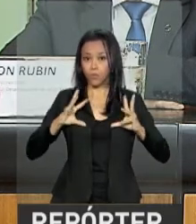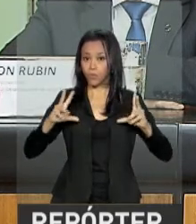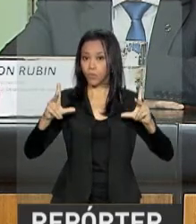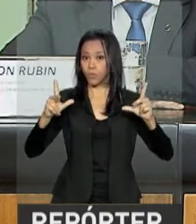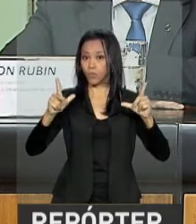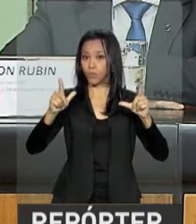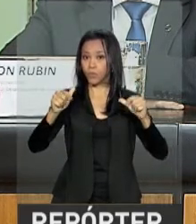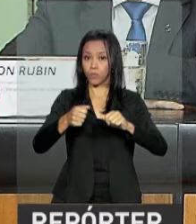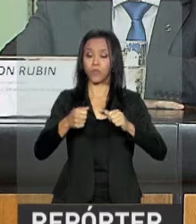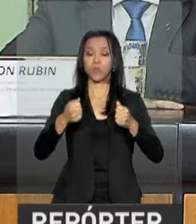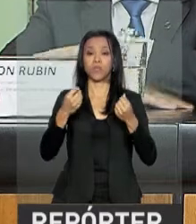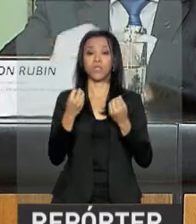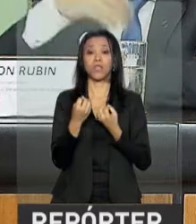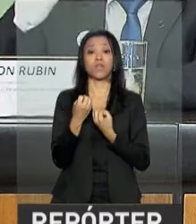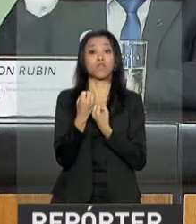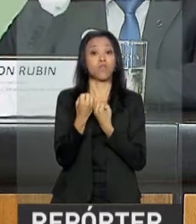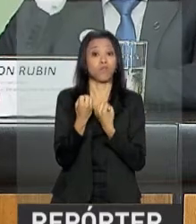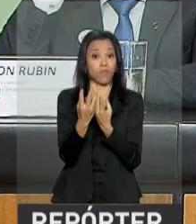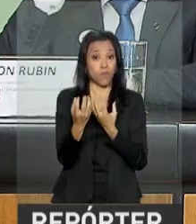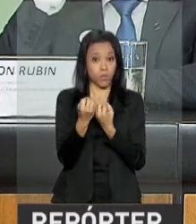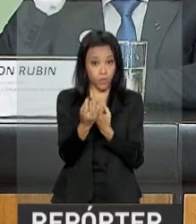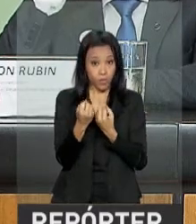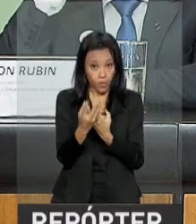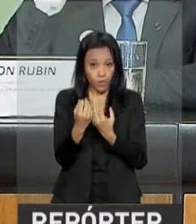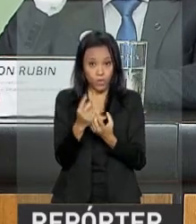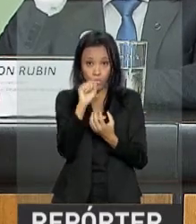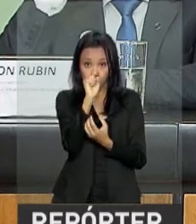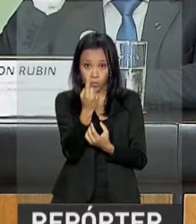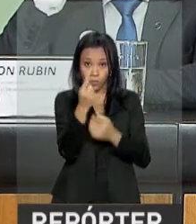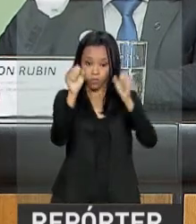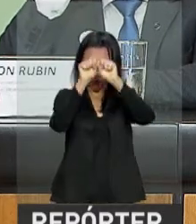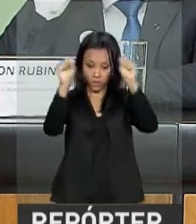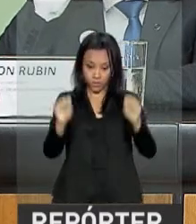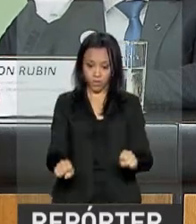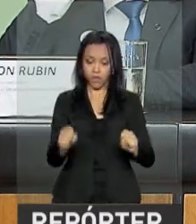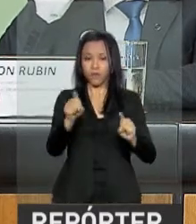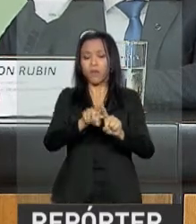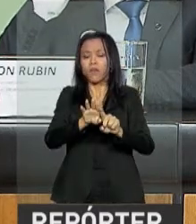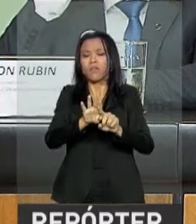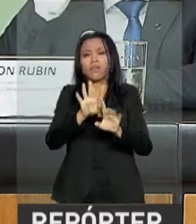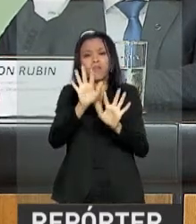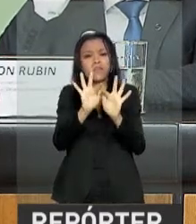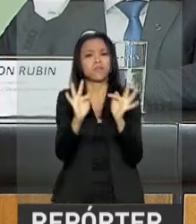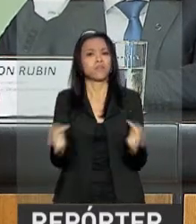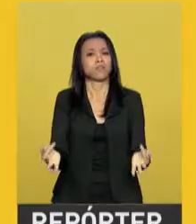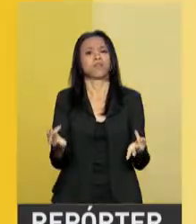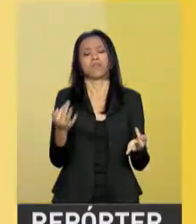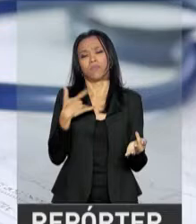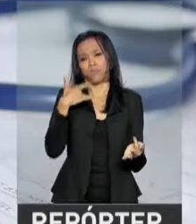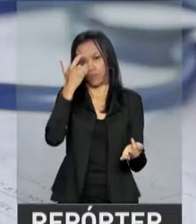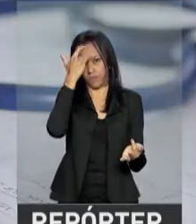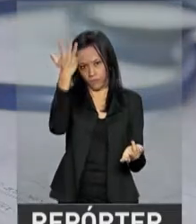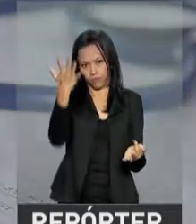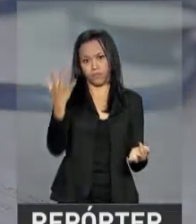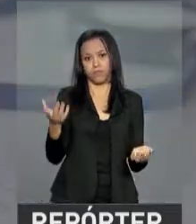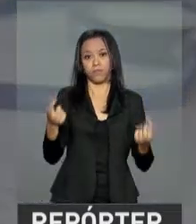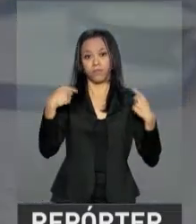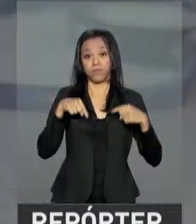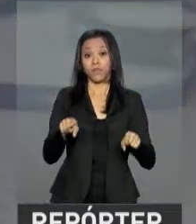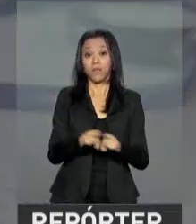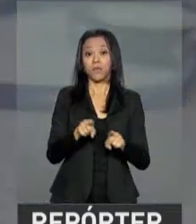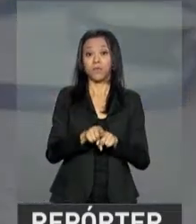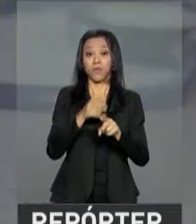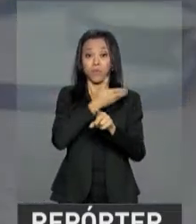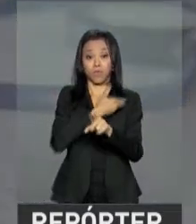único lugar à mesma hora fazendo uma síntese a revisão na zaga o governo federal também